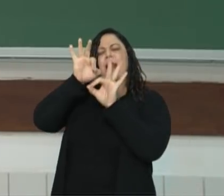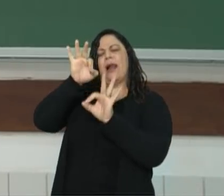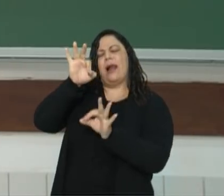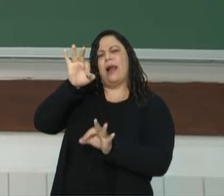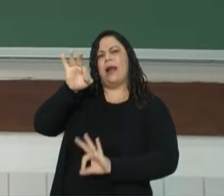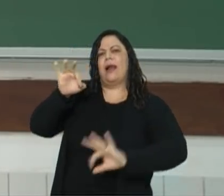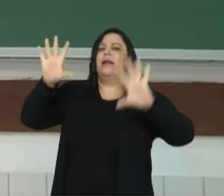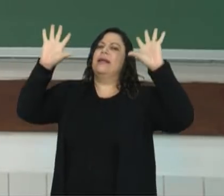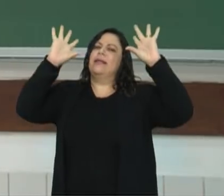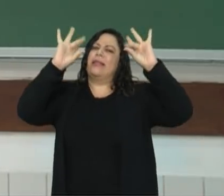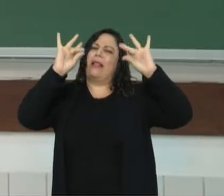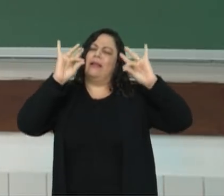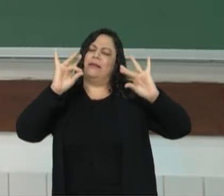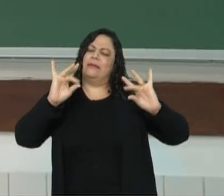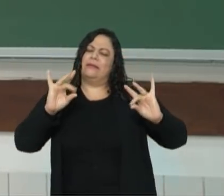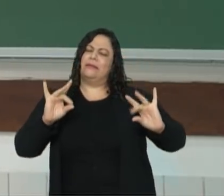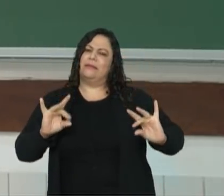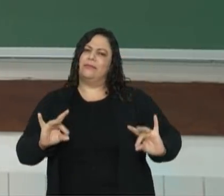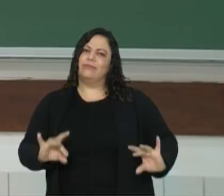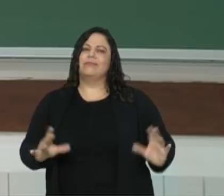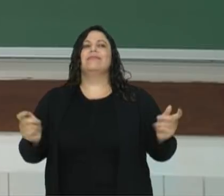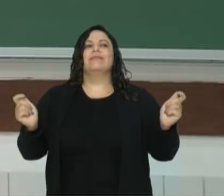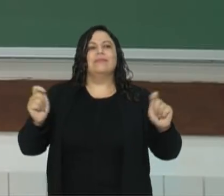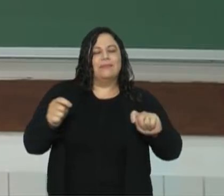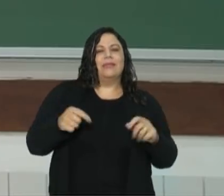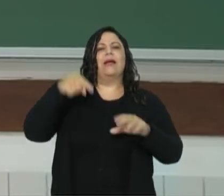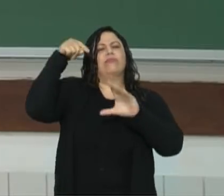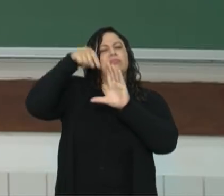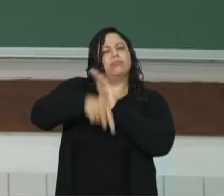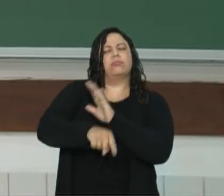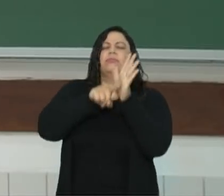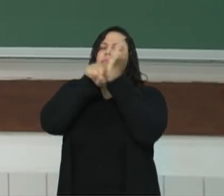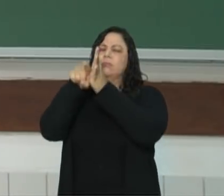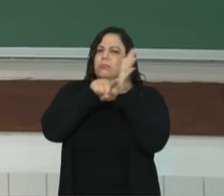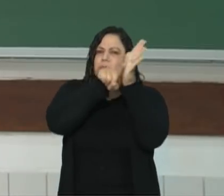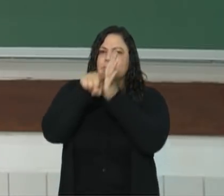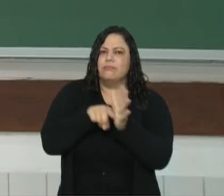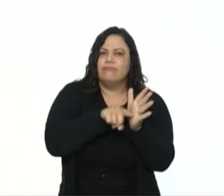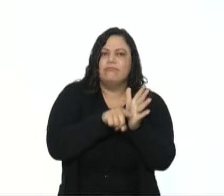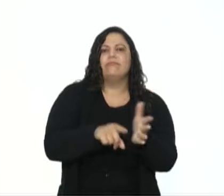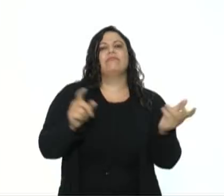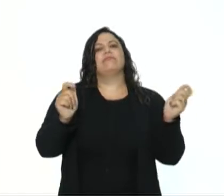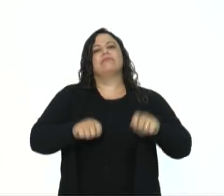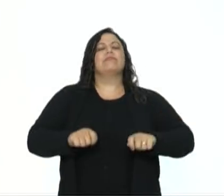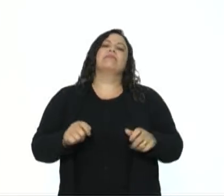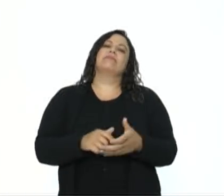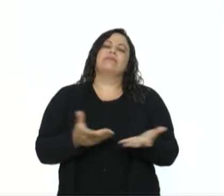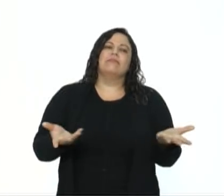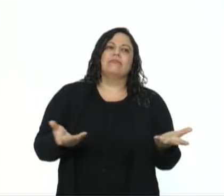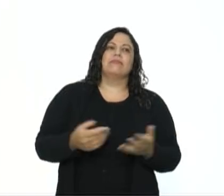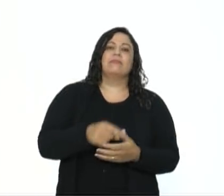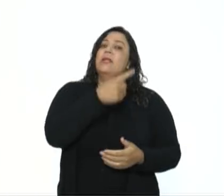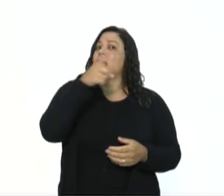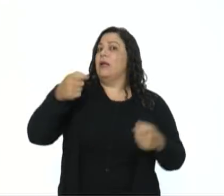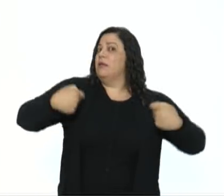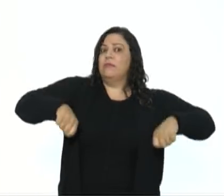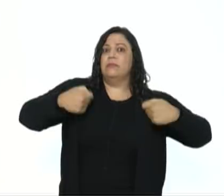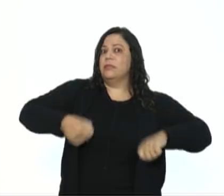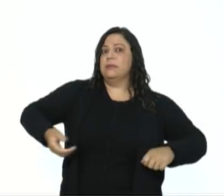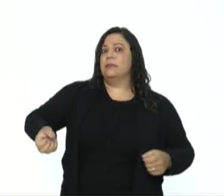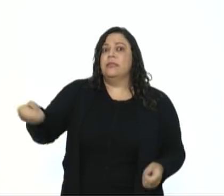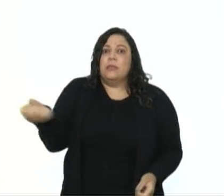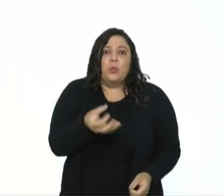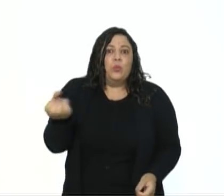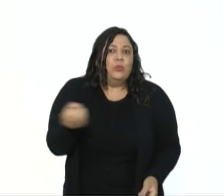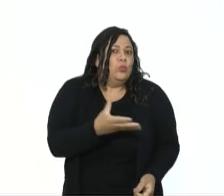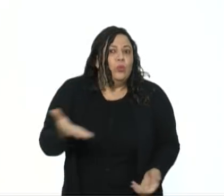o fato, não é isso? É investigativa. E não necessita ser atual, né?